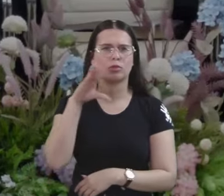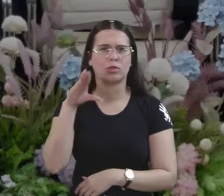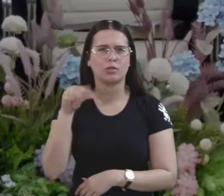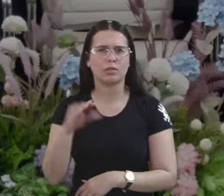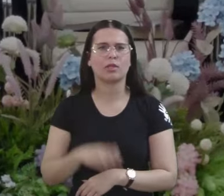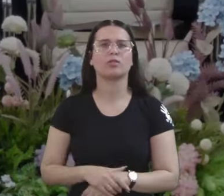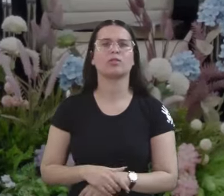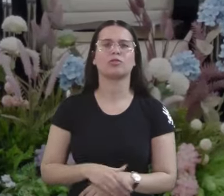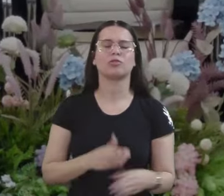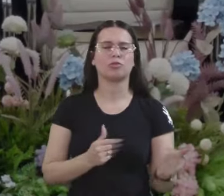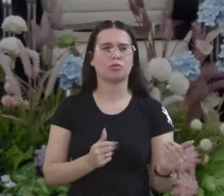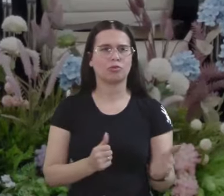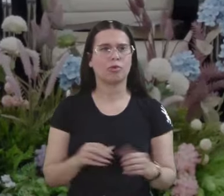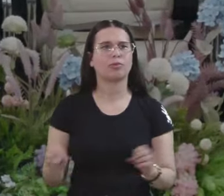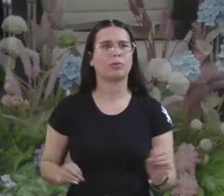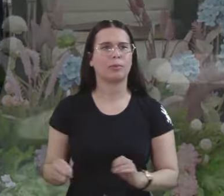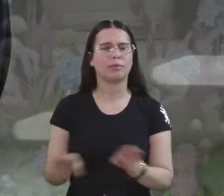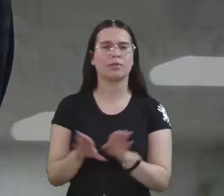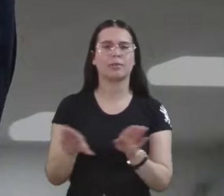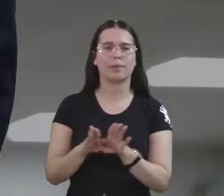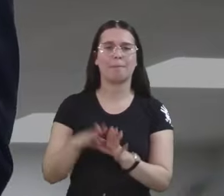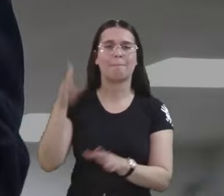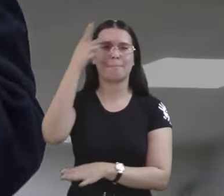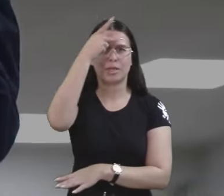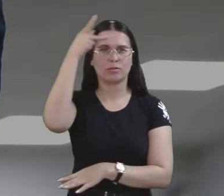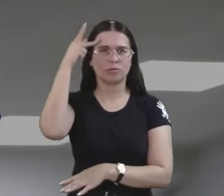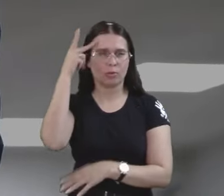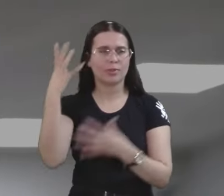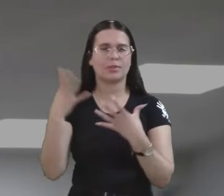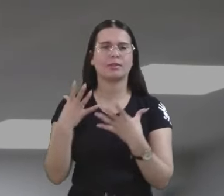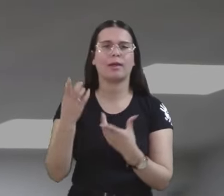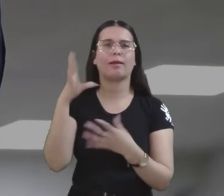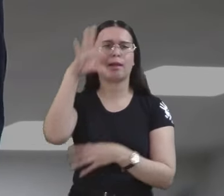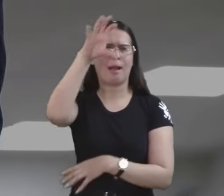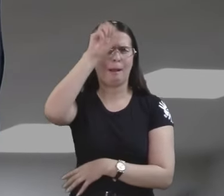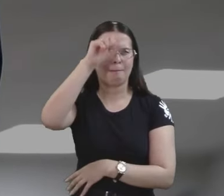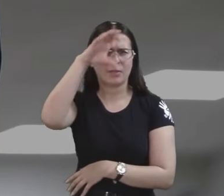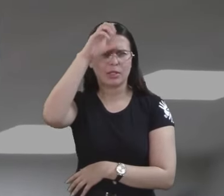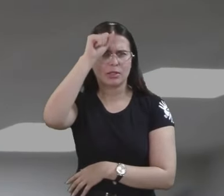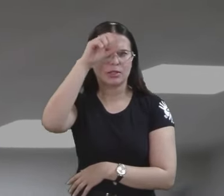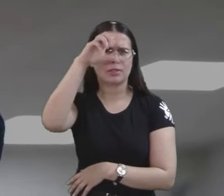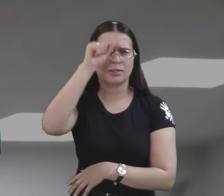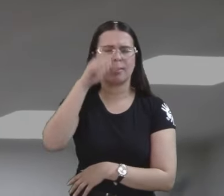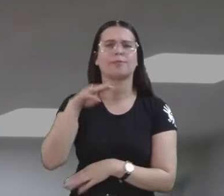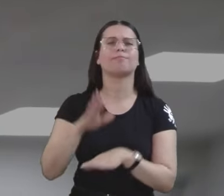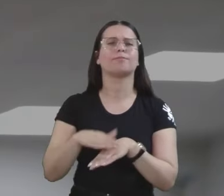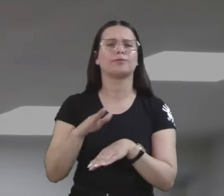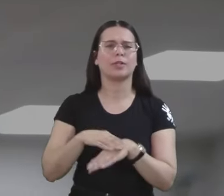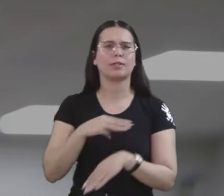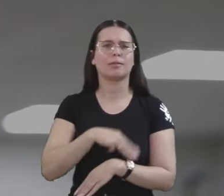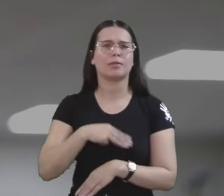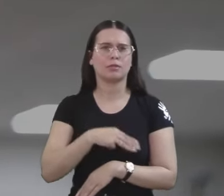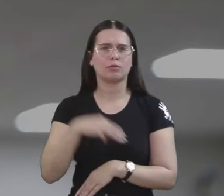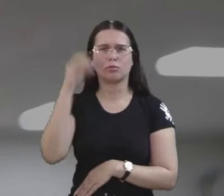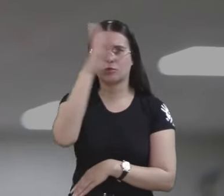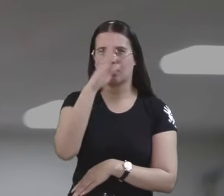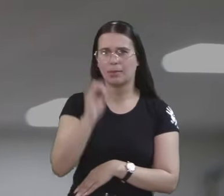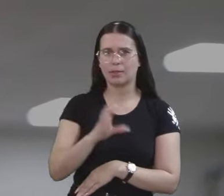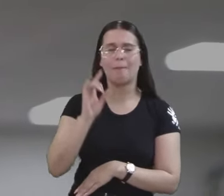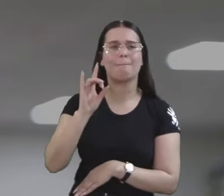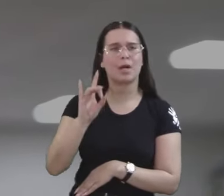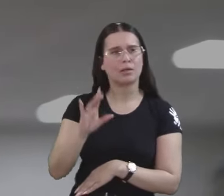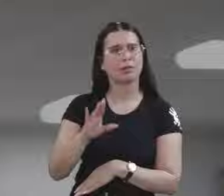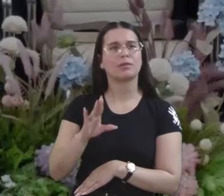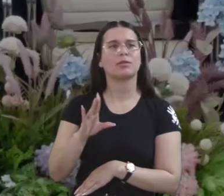também, pessoas interessadas em aprender e fazer missões, não só no Brasil, como no